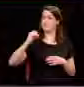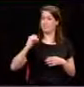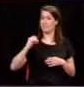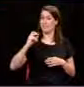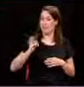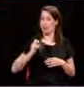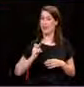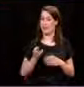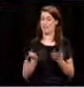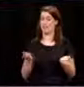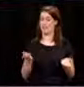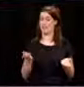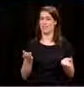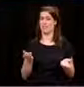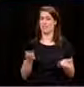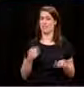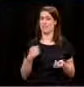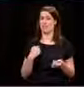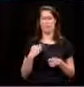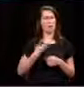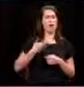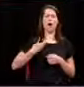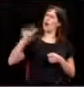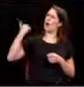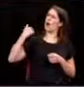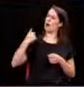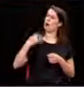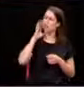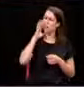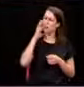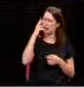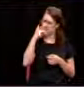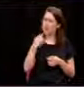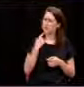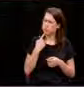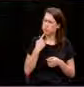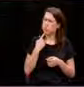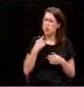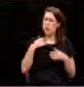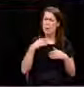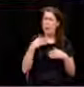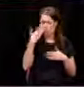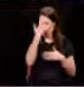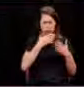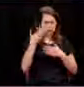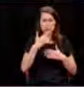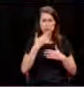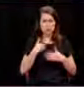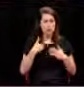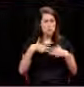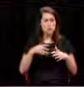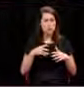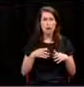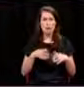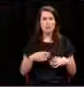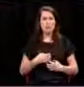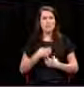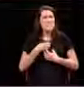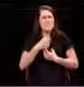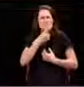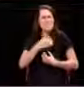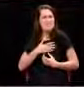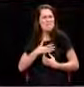e eu um dia uma confusão, mas eles viviam o Benfica de tal maneira, e eles já, e depois eu procurava, então,